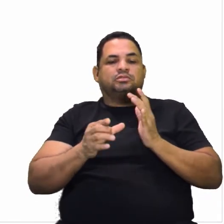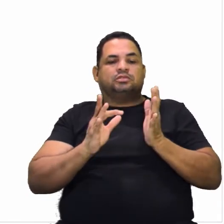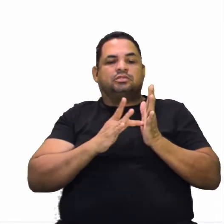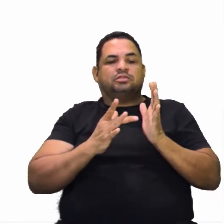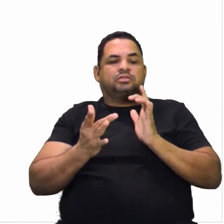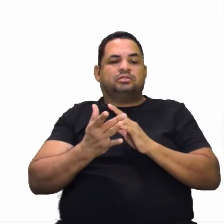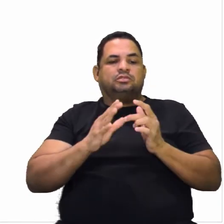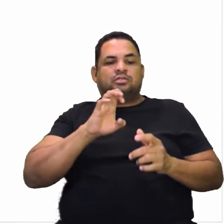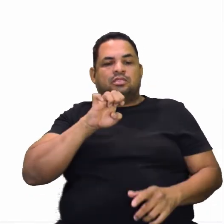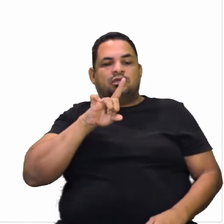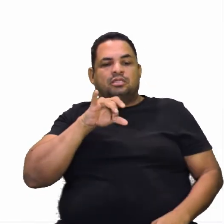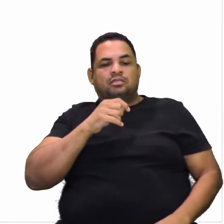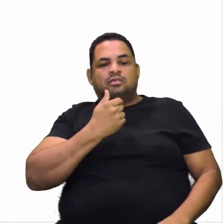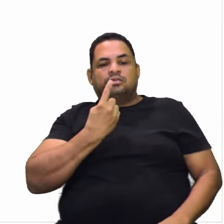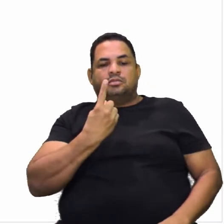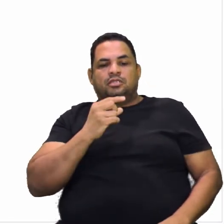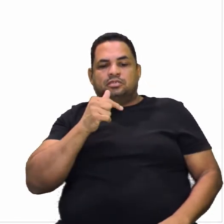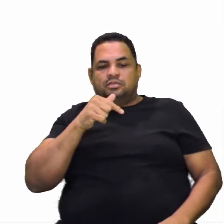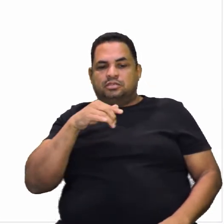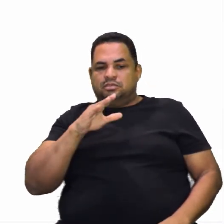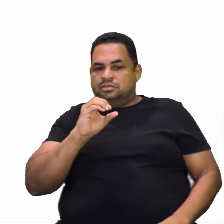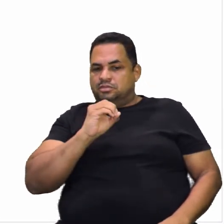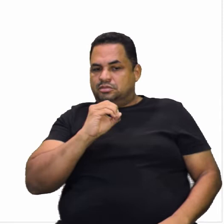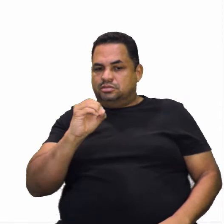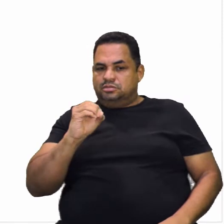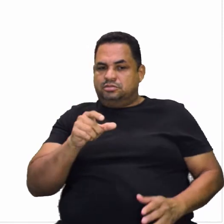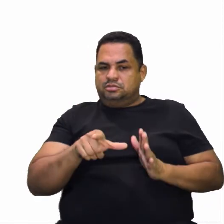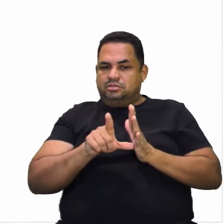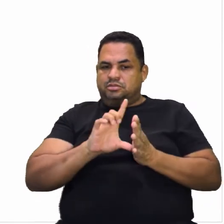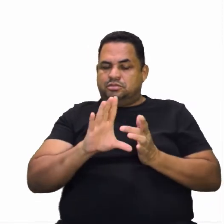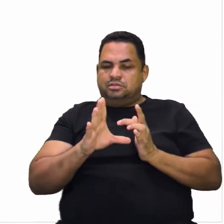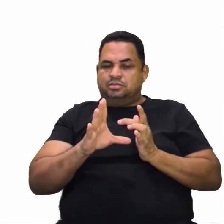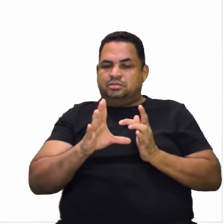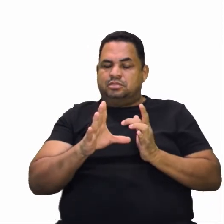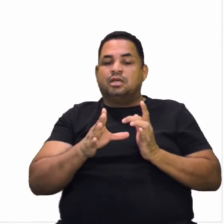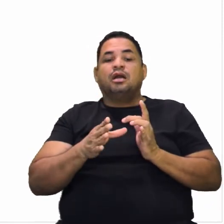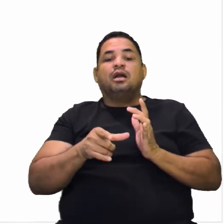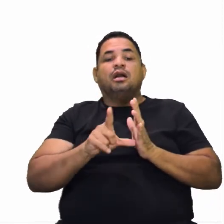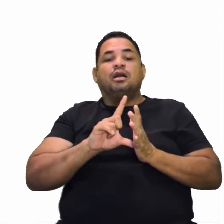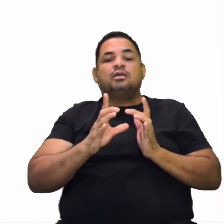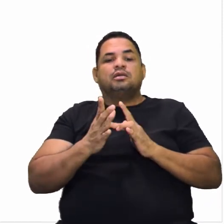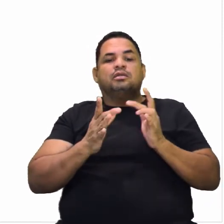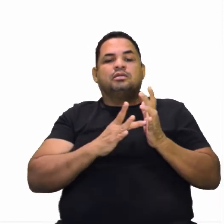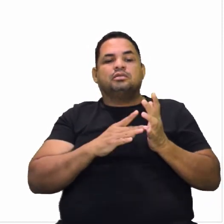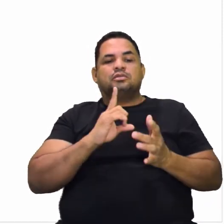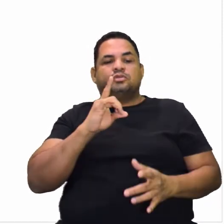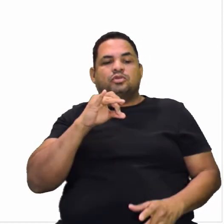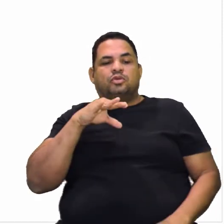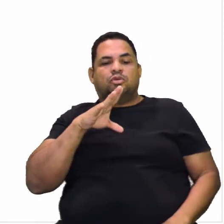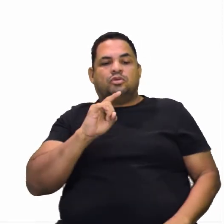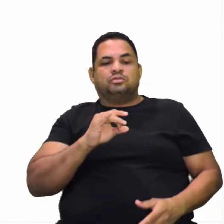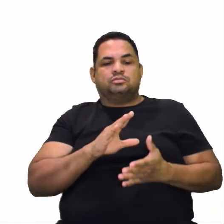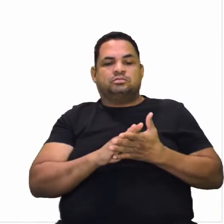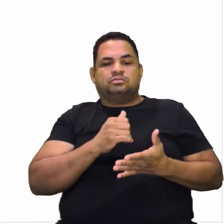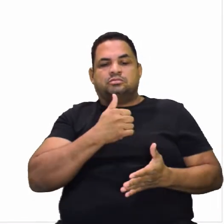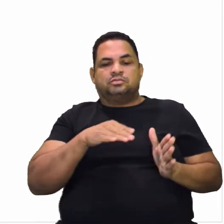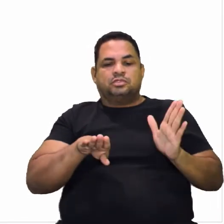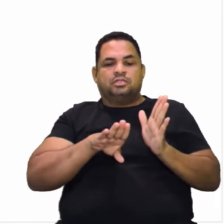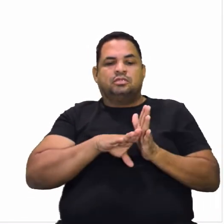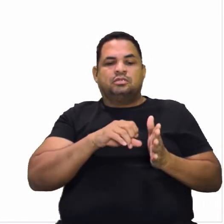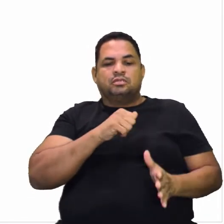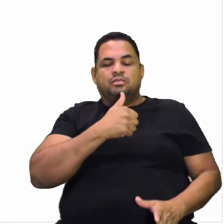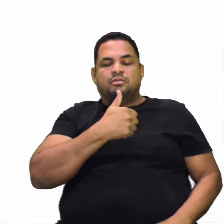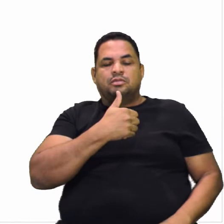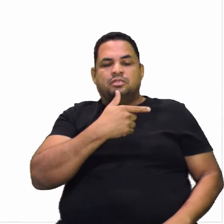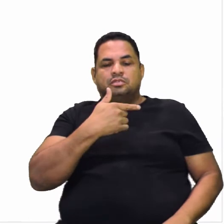1700 a.C. e fundaram a cidade de Tebas. E nós temos os dórios, que chegam em 1200 a.C. e fundam a